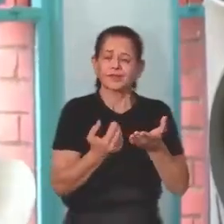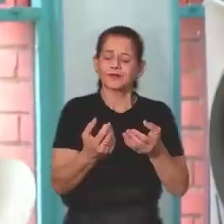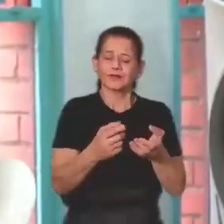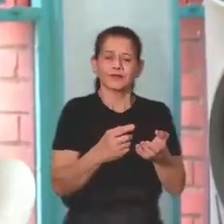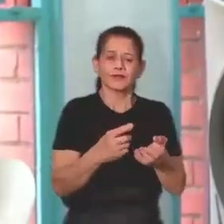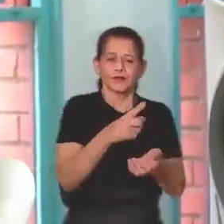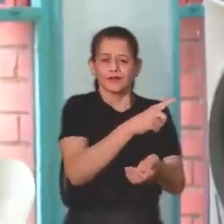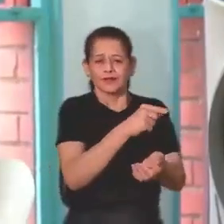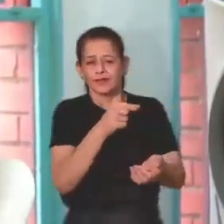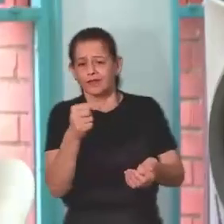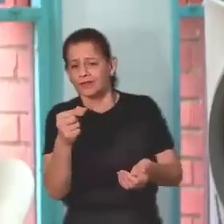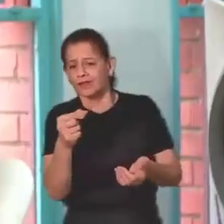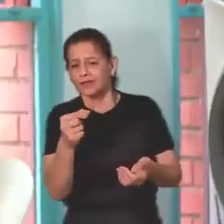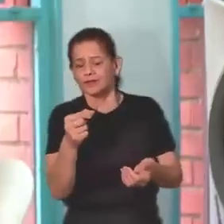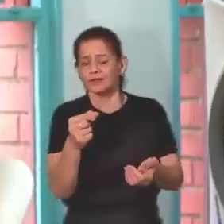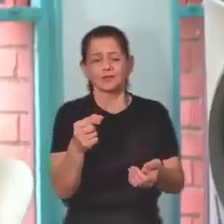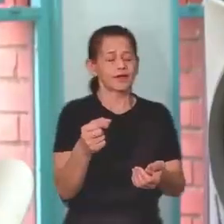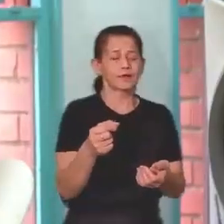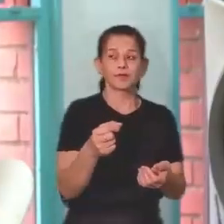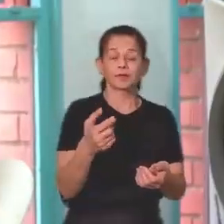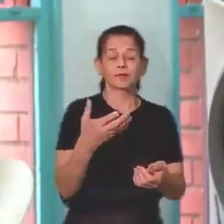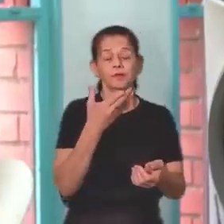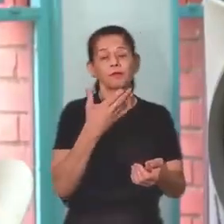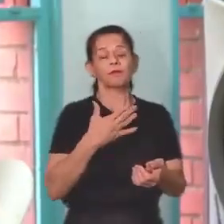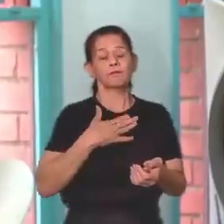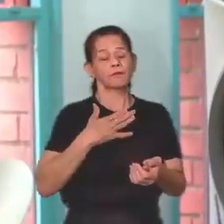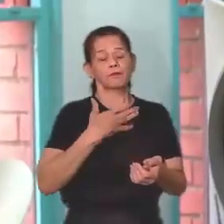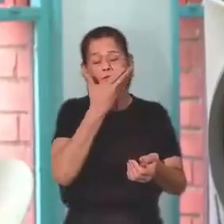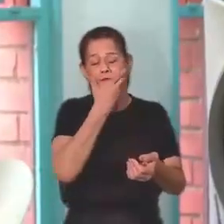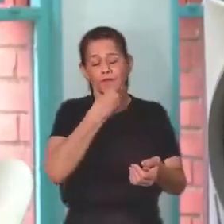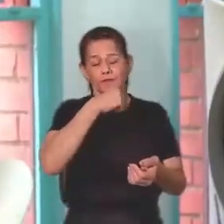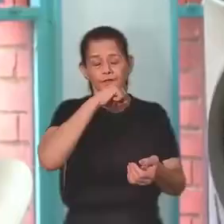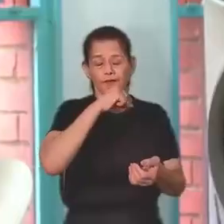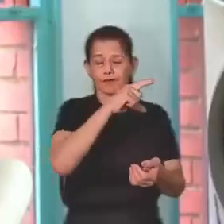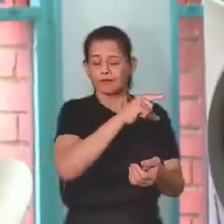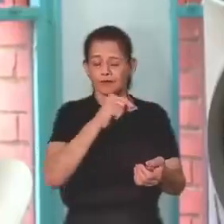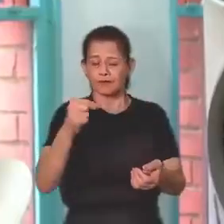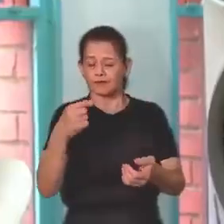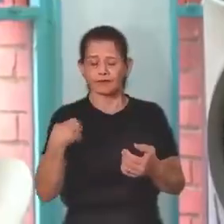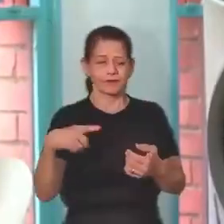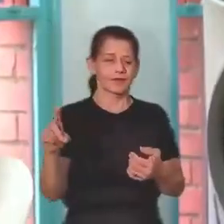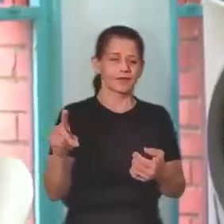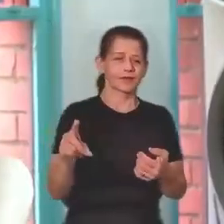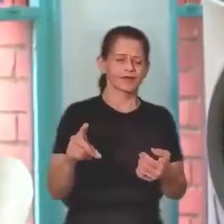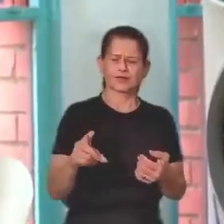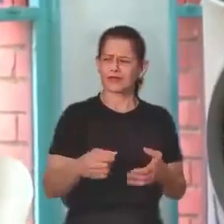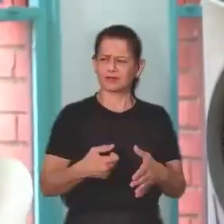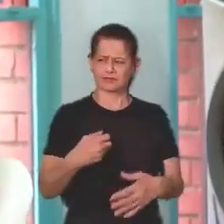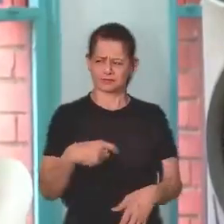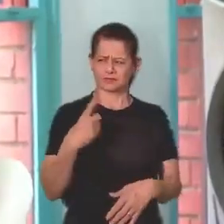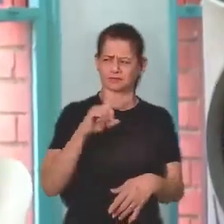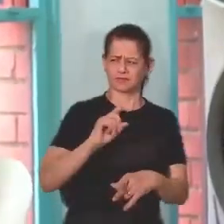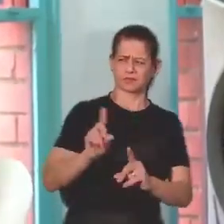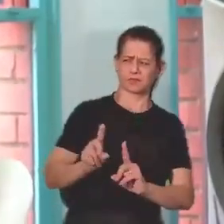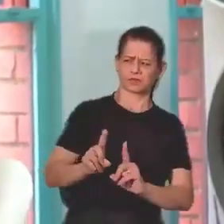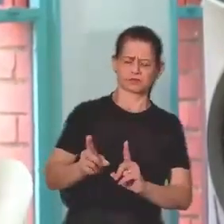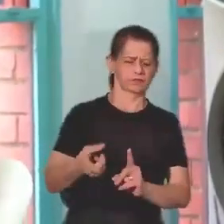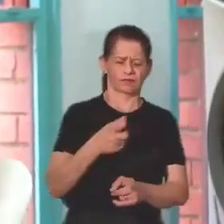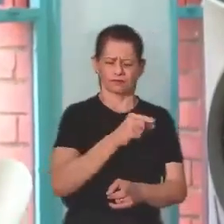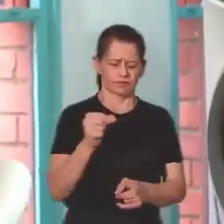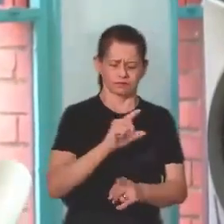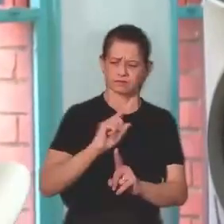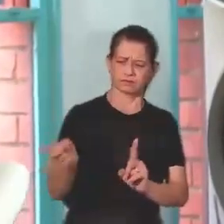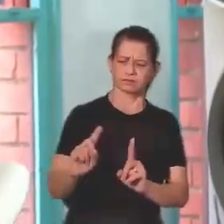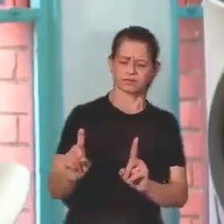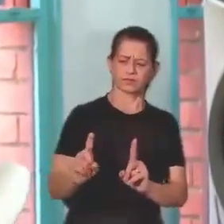sair e meus pais não deixavam eu sair, porque eu gostava muito de sair, e minha mãe era muito brava, que eu falo que quem vê esse